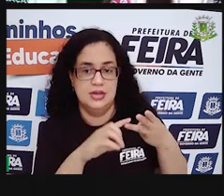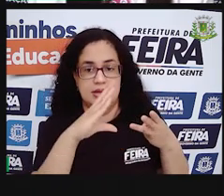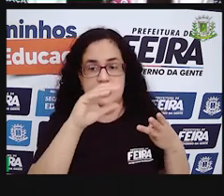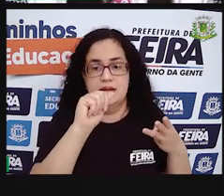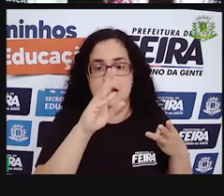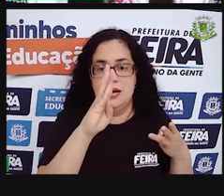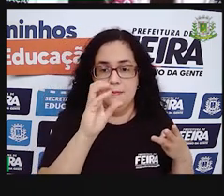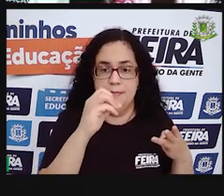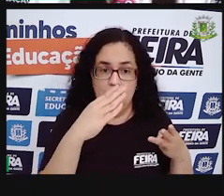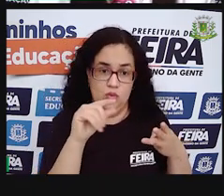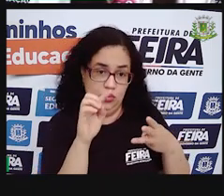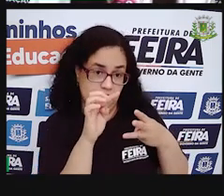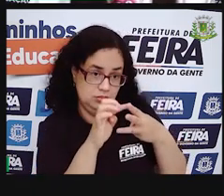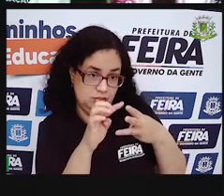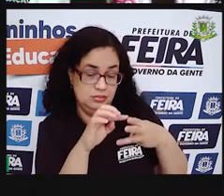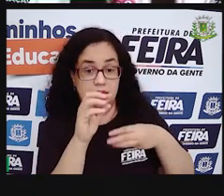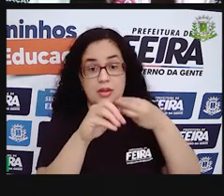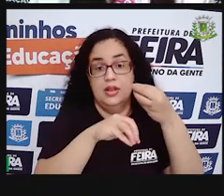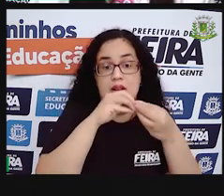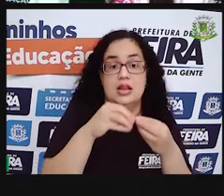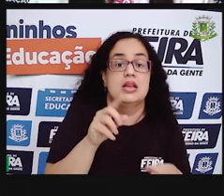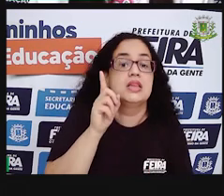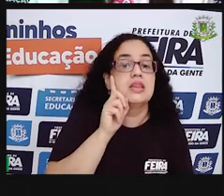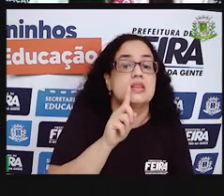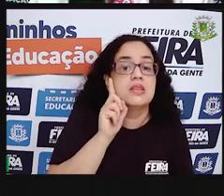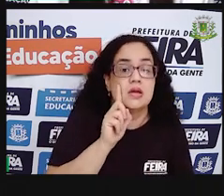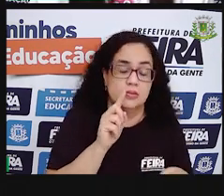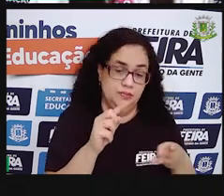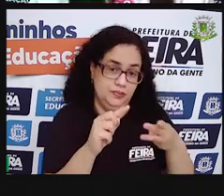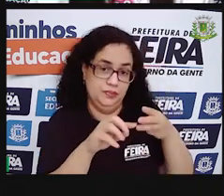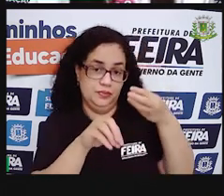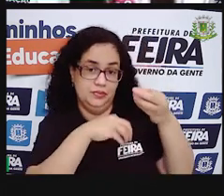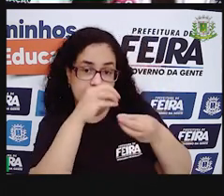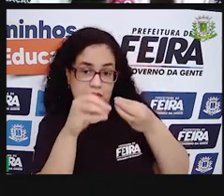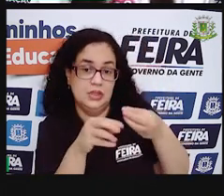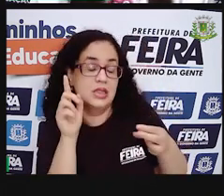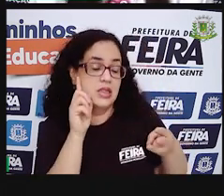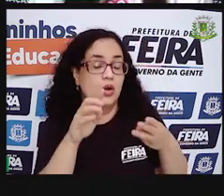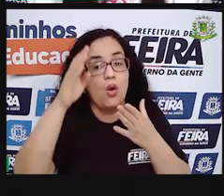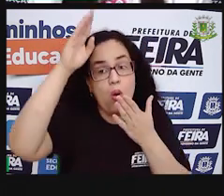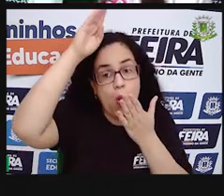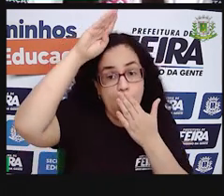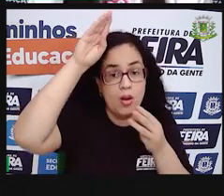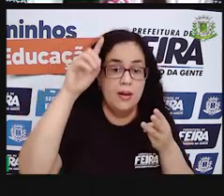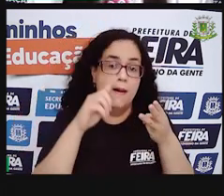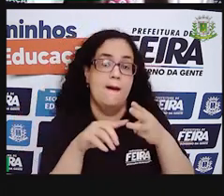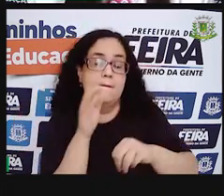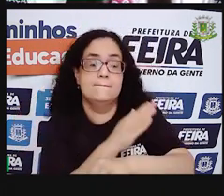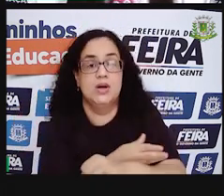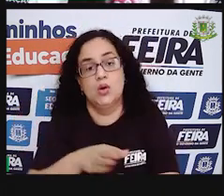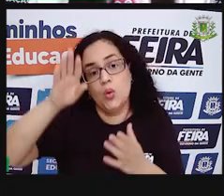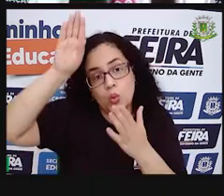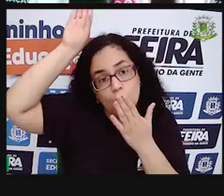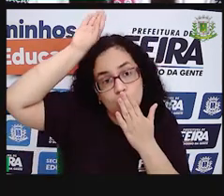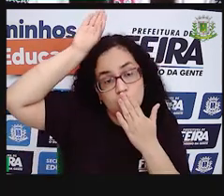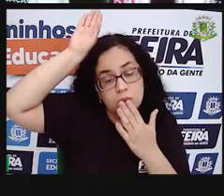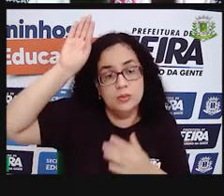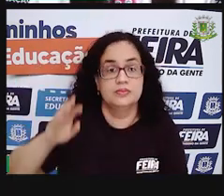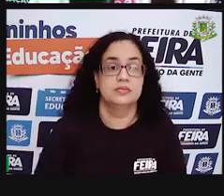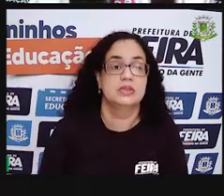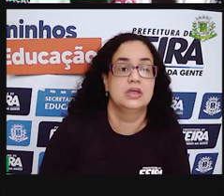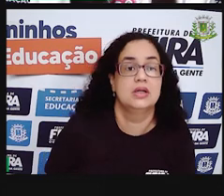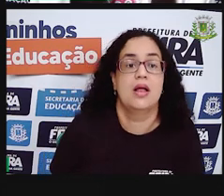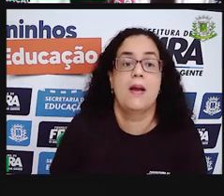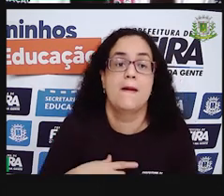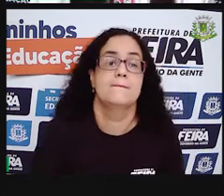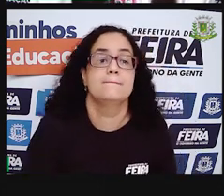Mulato seria a mistura aí do negro com branco, cafuso negro e índio e o caboclo branco e índio. Essas definições